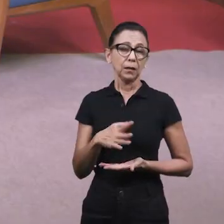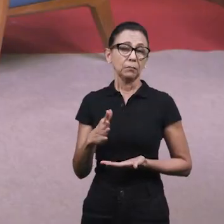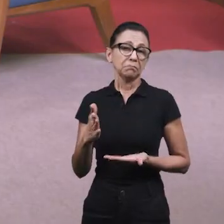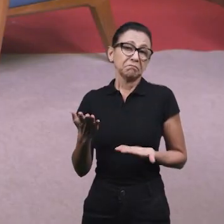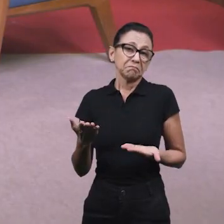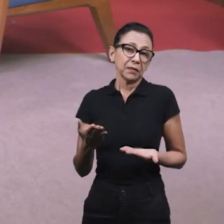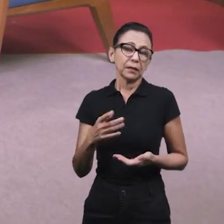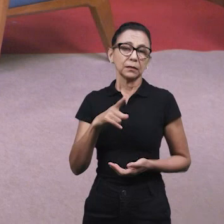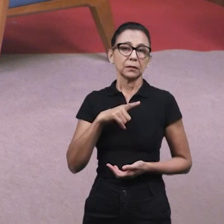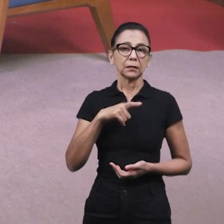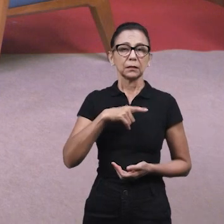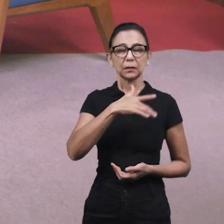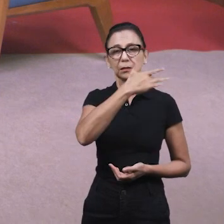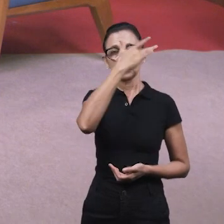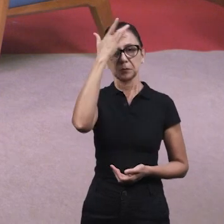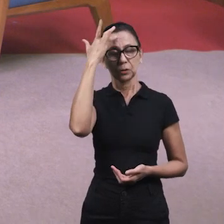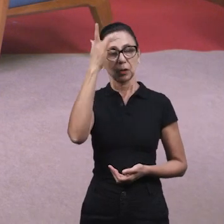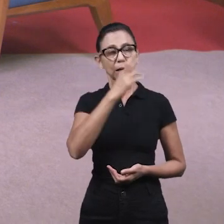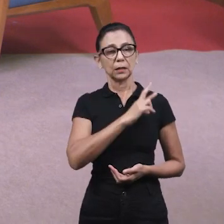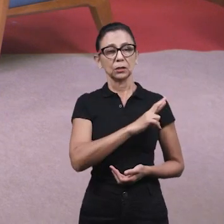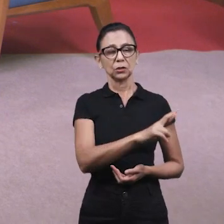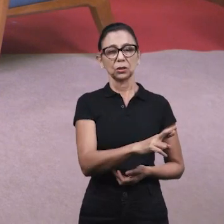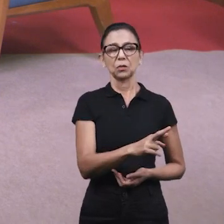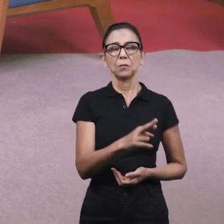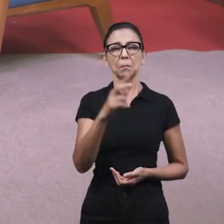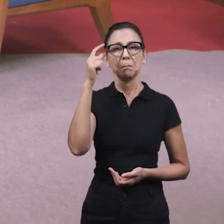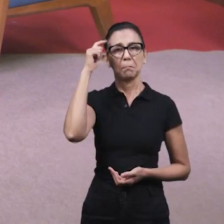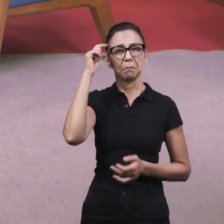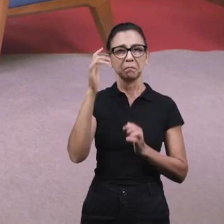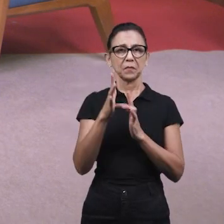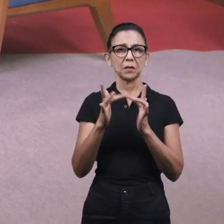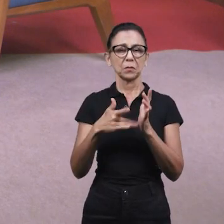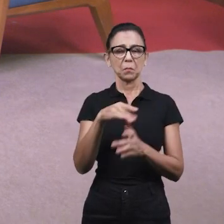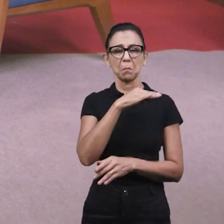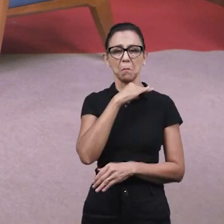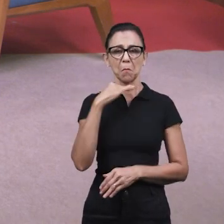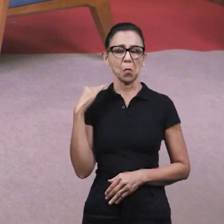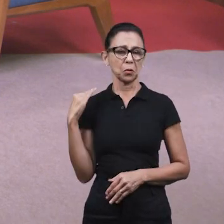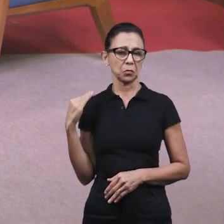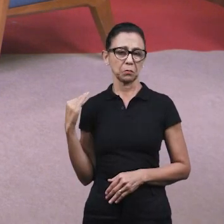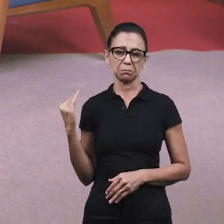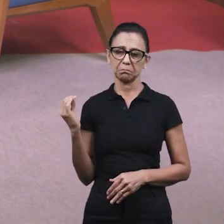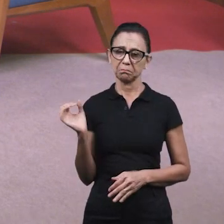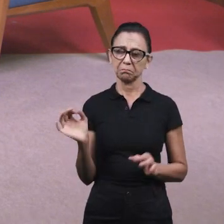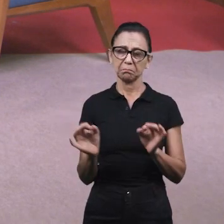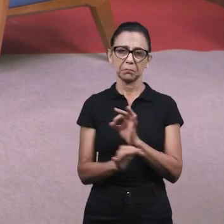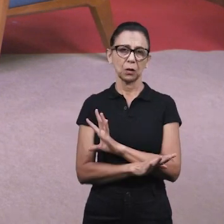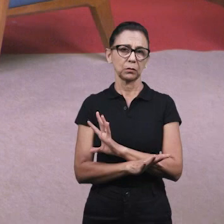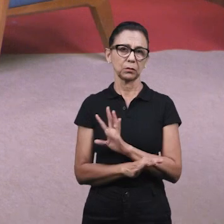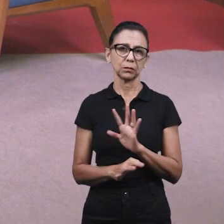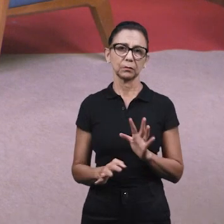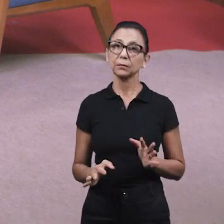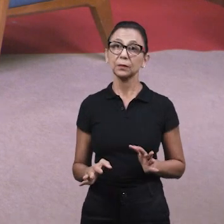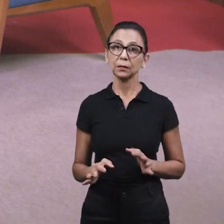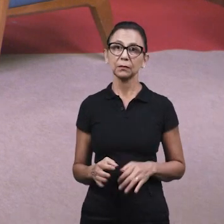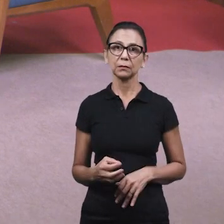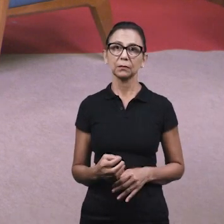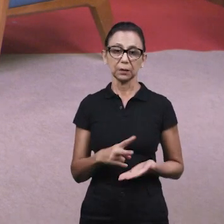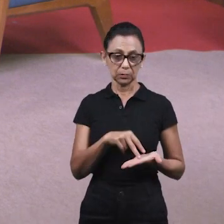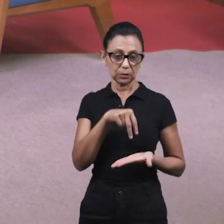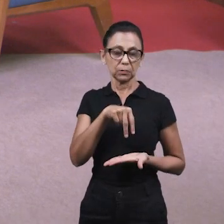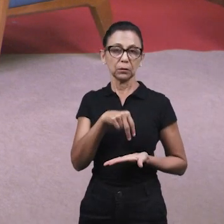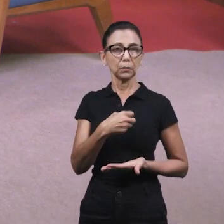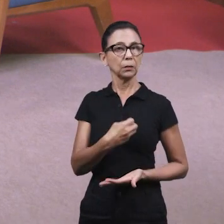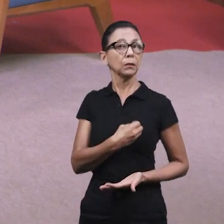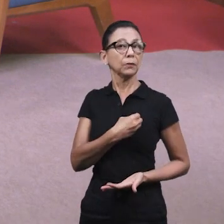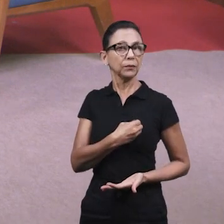que conhece o Jesus glorificado, o Jesus ressuscitado. Essa experiência é fundamental para o